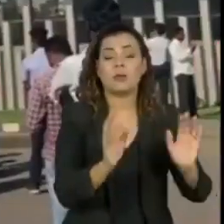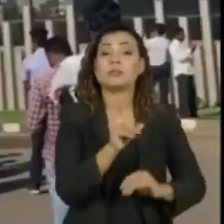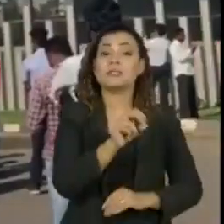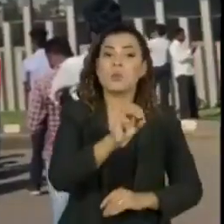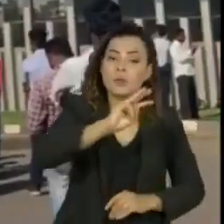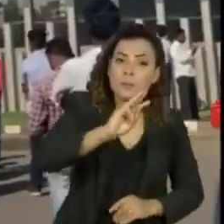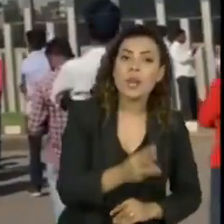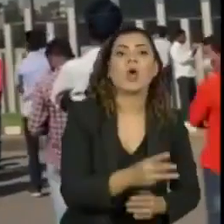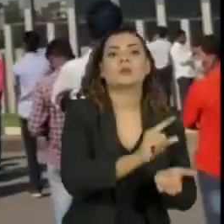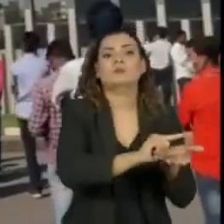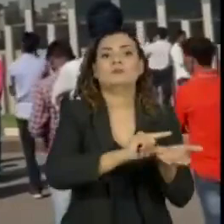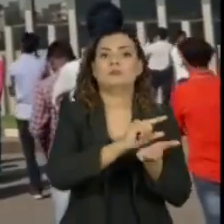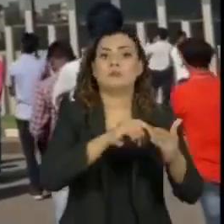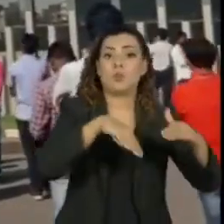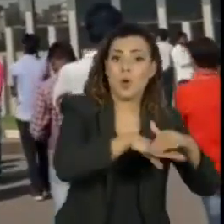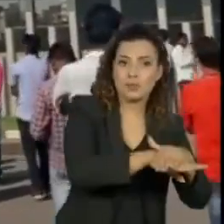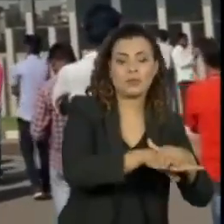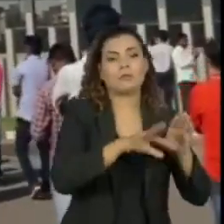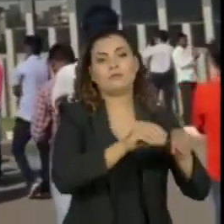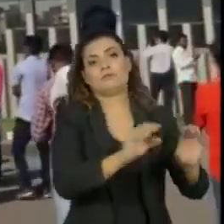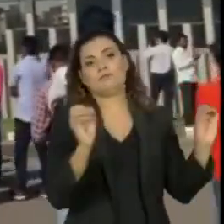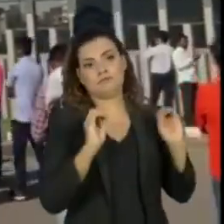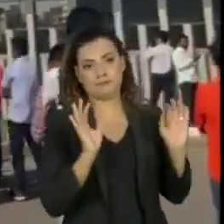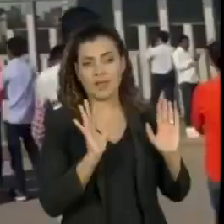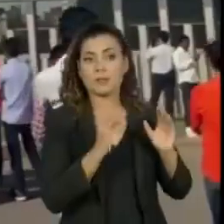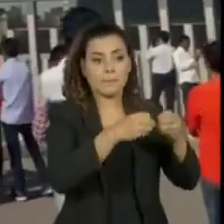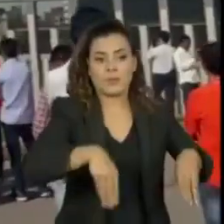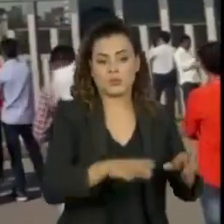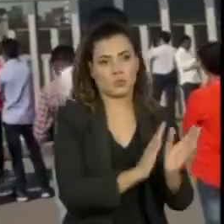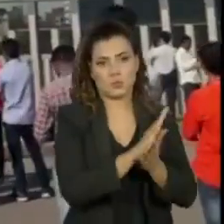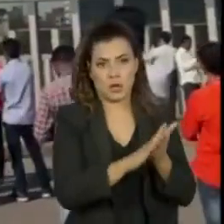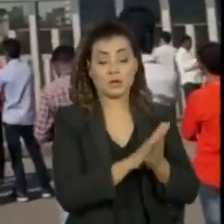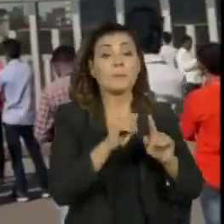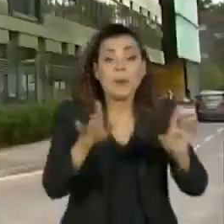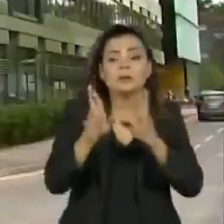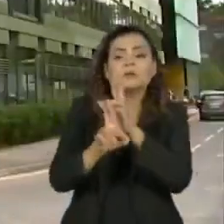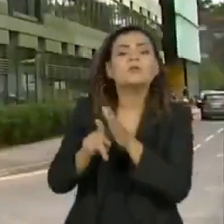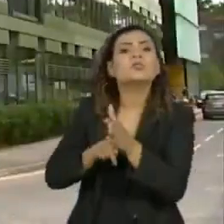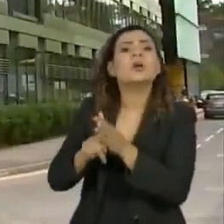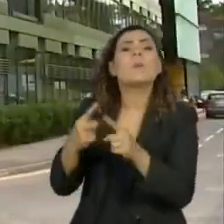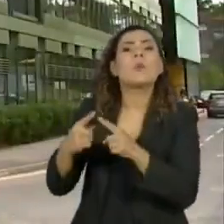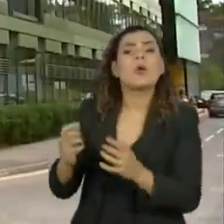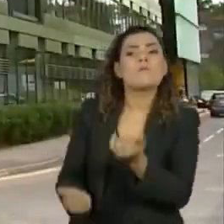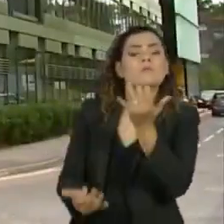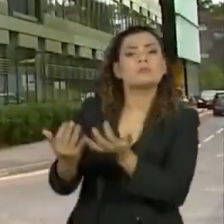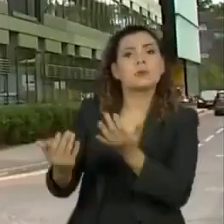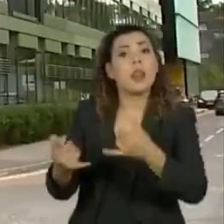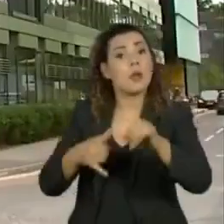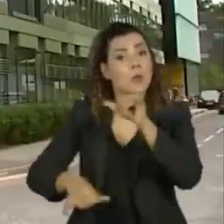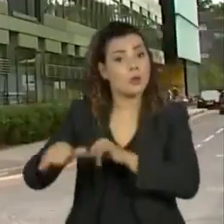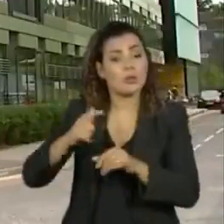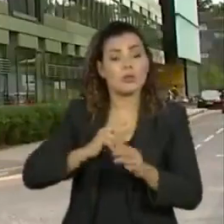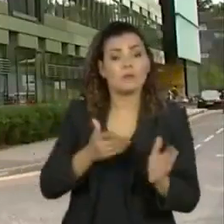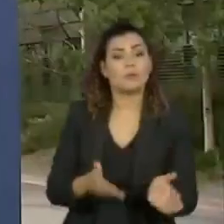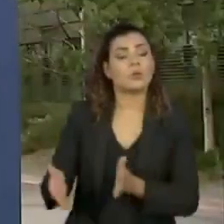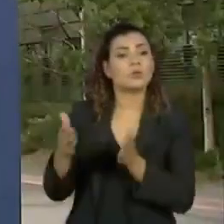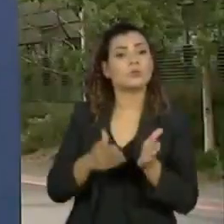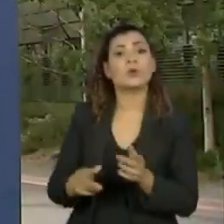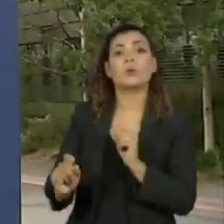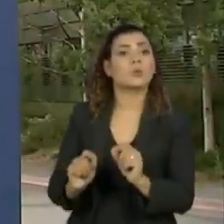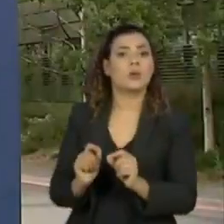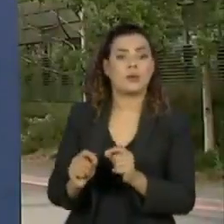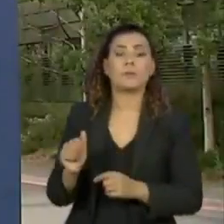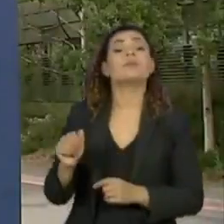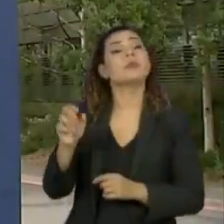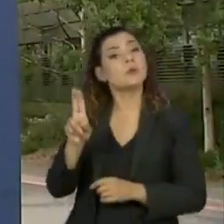50 milhões de doses estocadas. A causa do fogo ainda será investigada. O laboratório produz sob licença